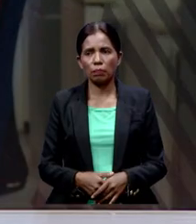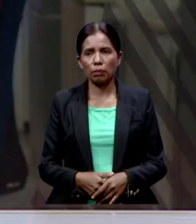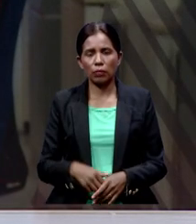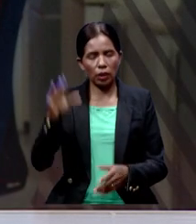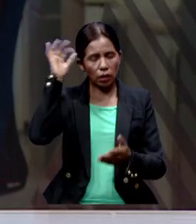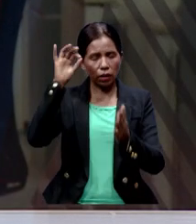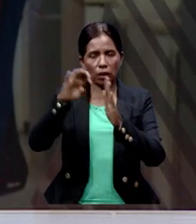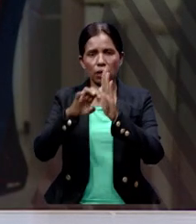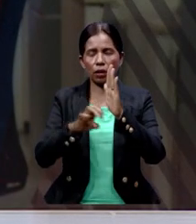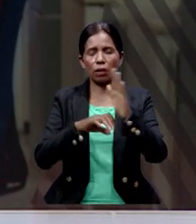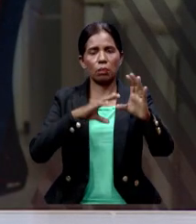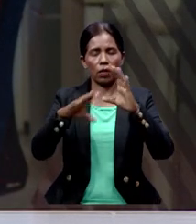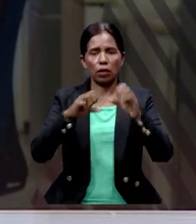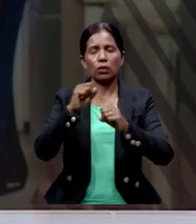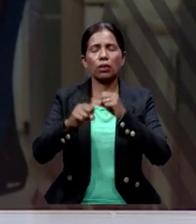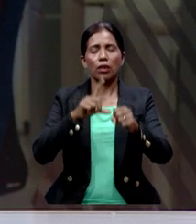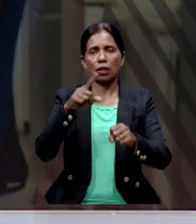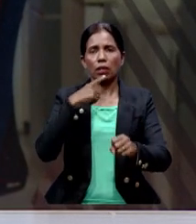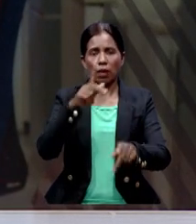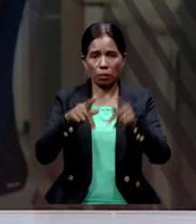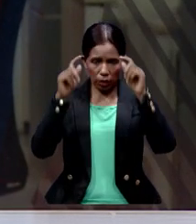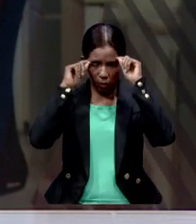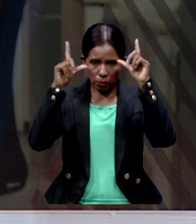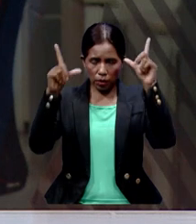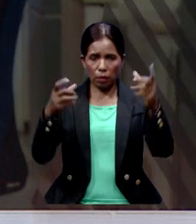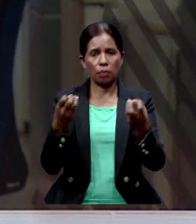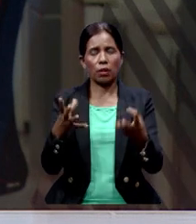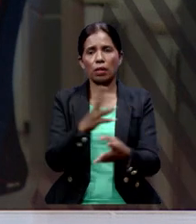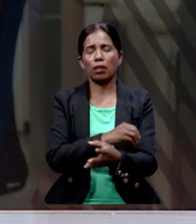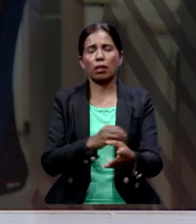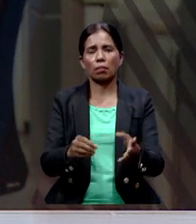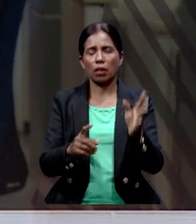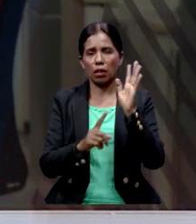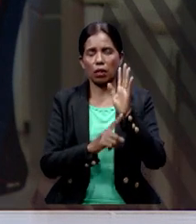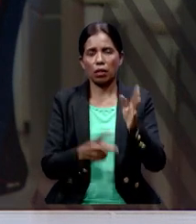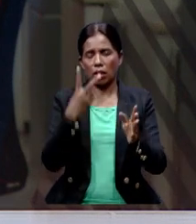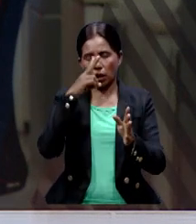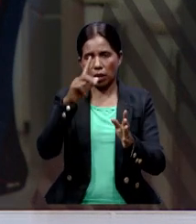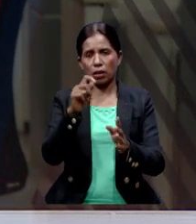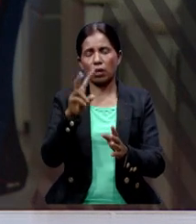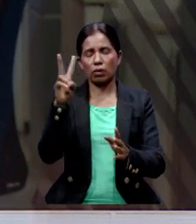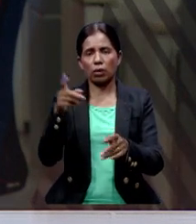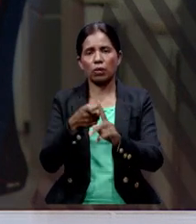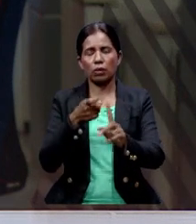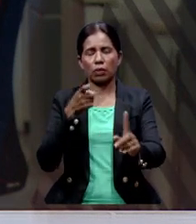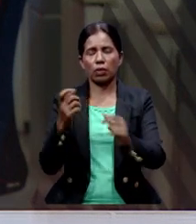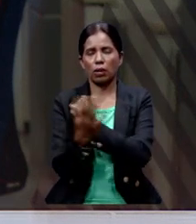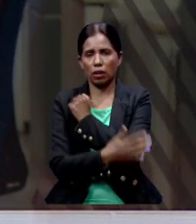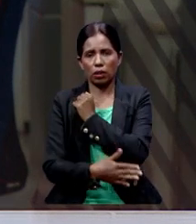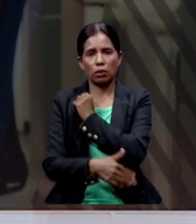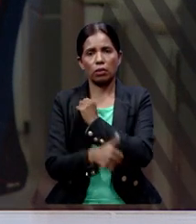Secretário de Estado de Comunicação Social da DETEN, população de Timor-Leste, Baracliu, prefere acompanhe a televisão Rússia Relio.